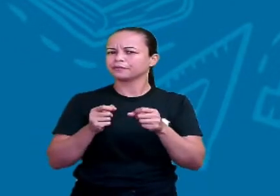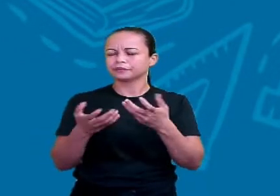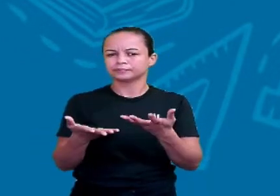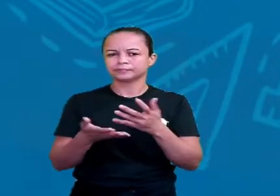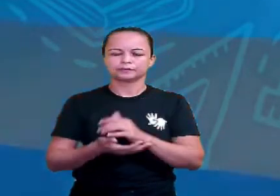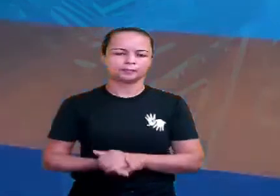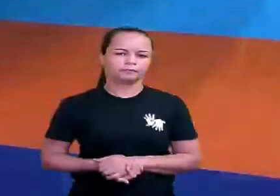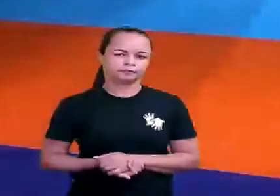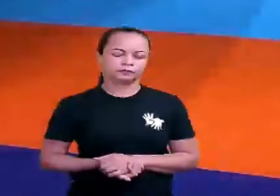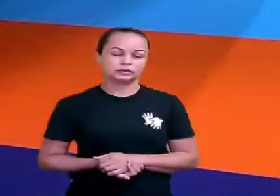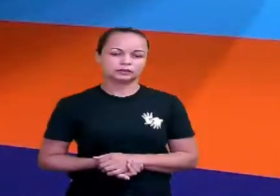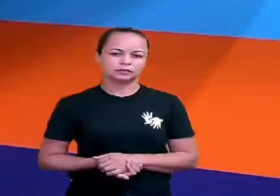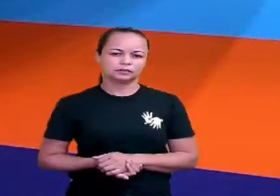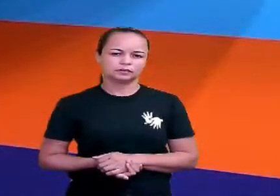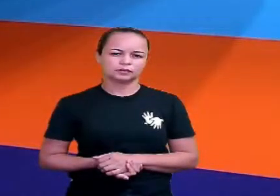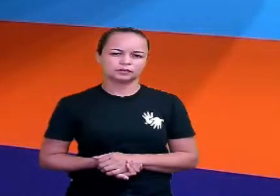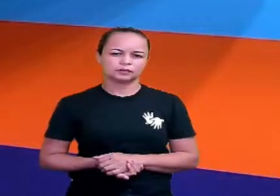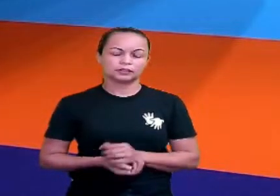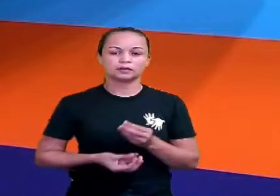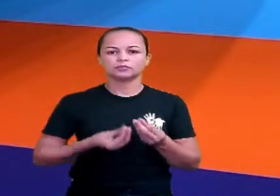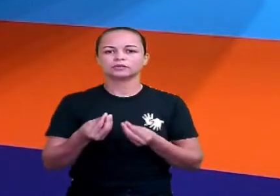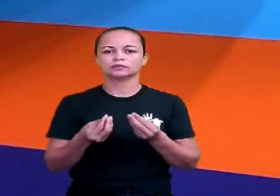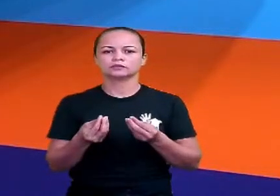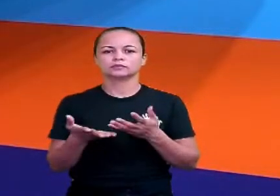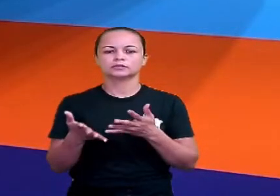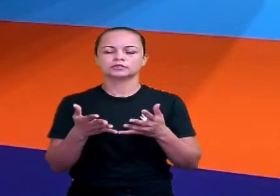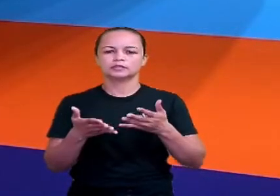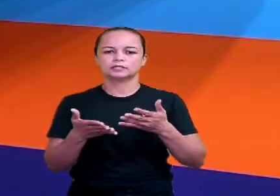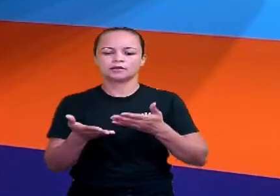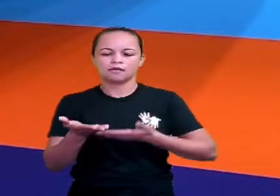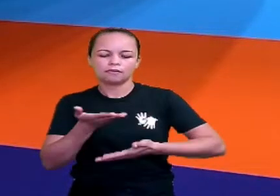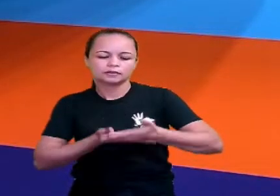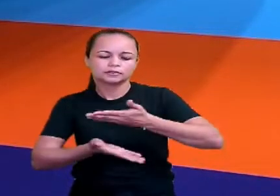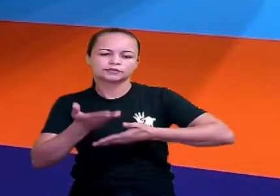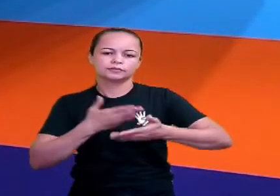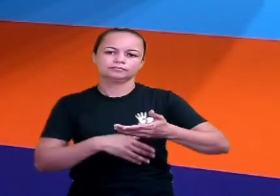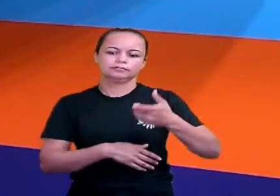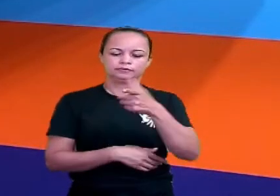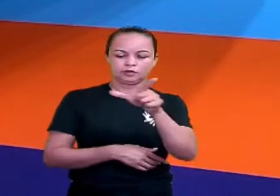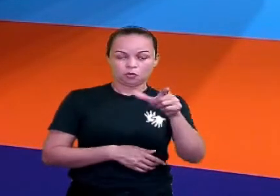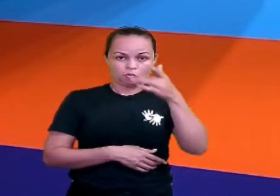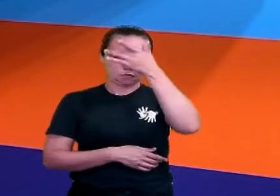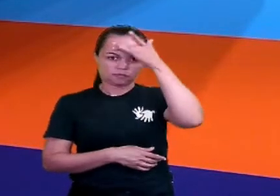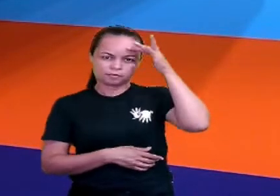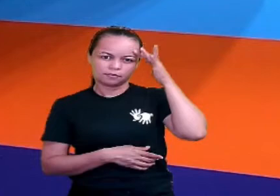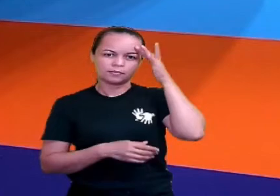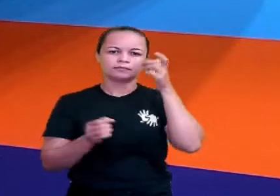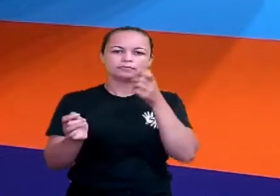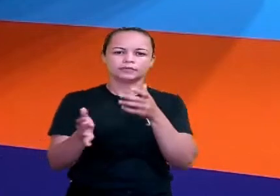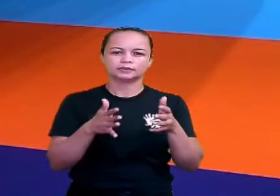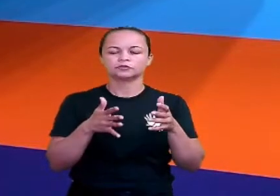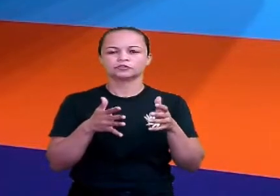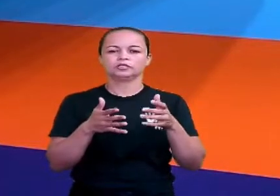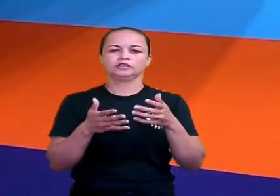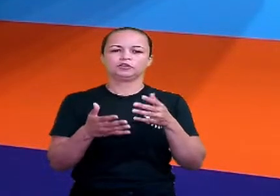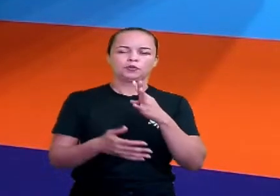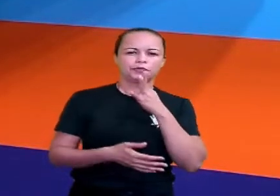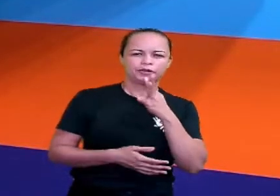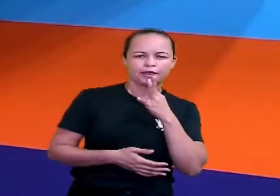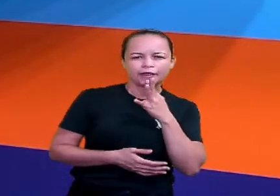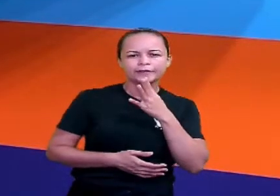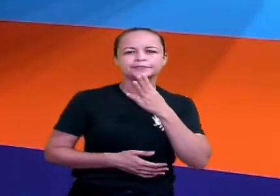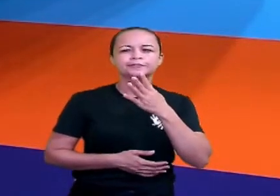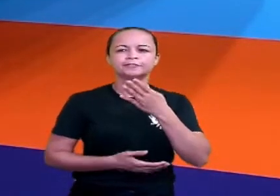vocês, quando a gente se relaciona com outras pessoas, a gente conhece, a gente faz amizade,